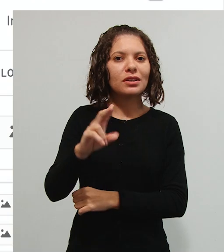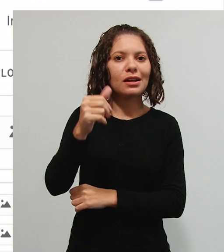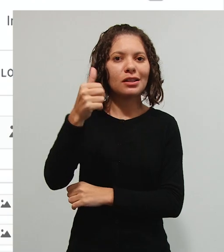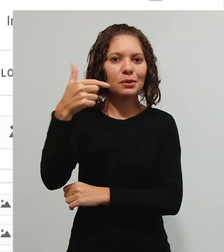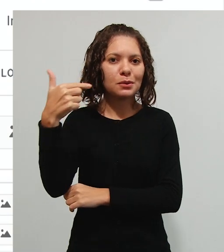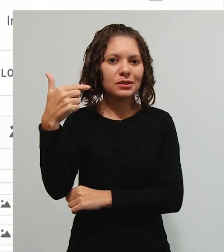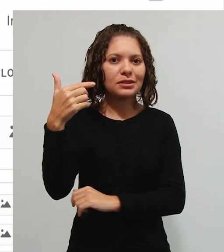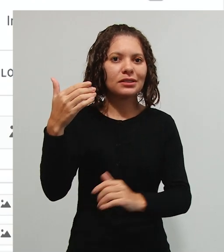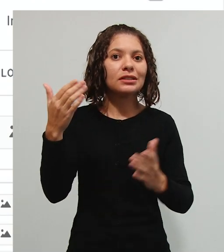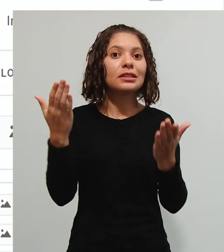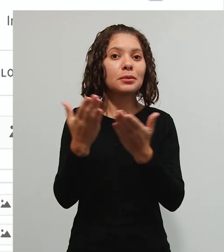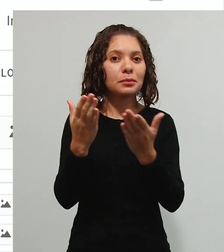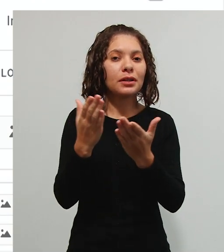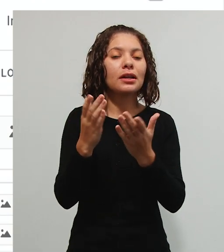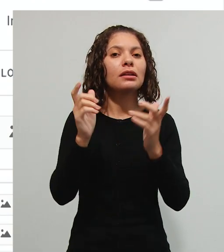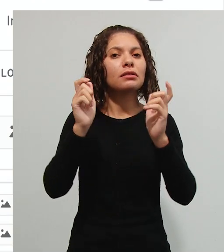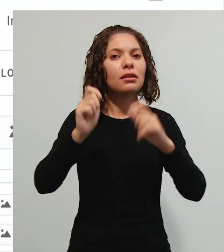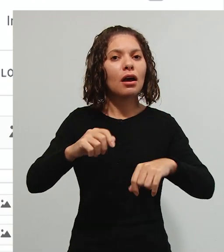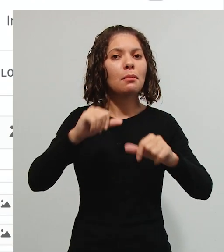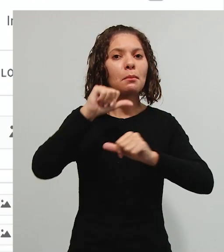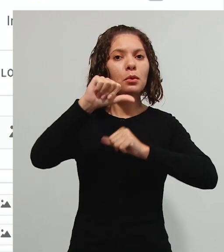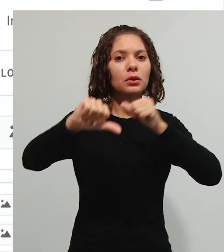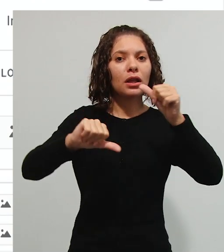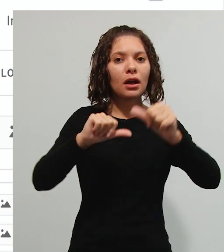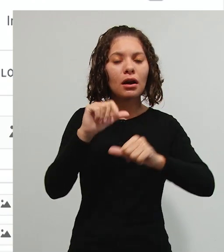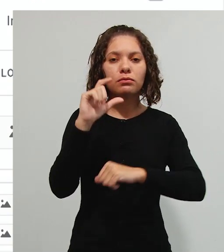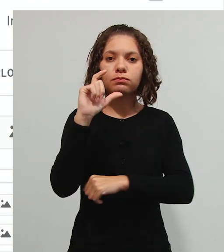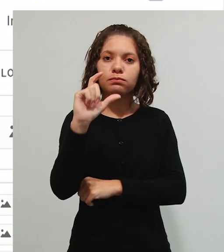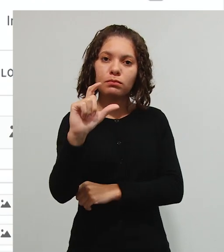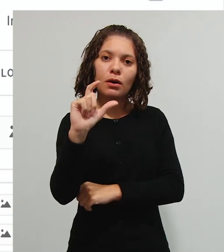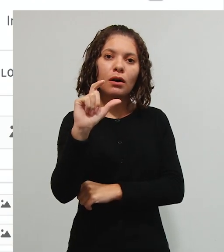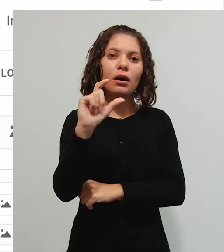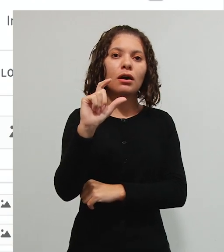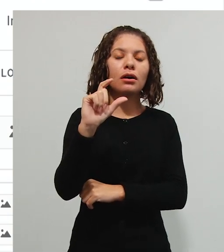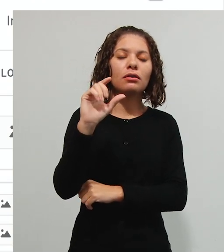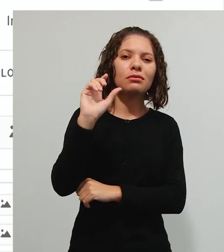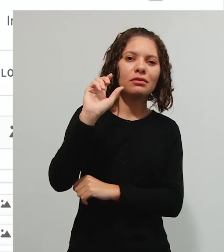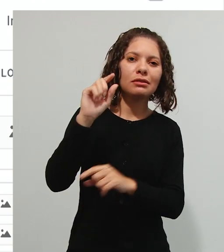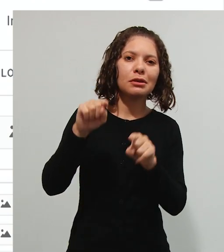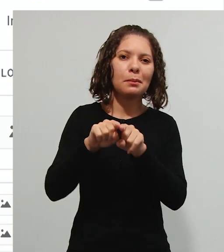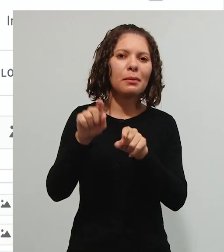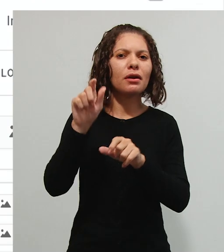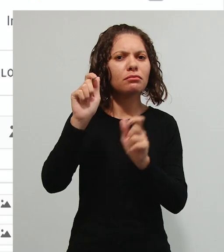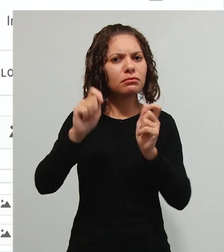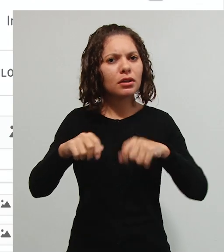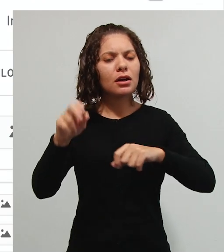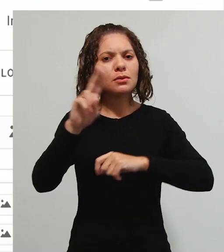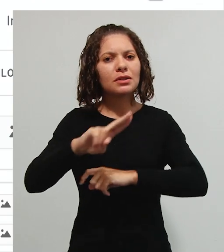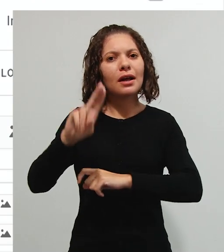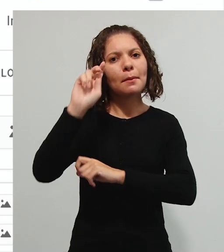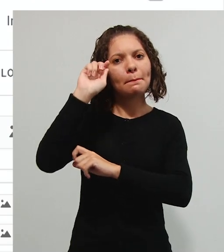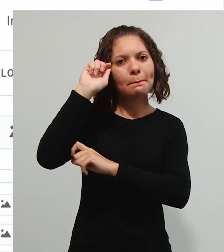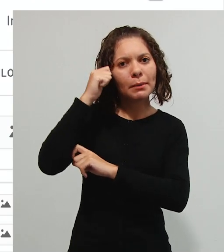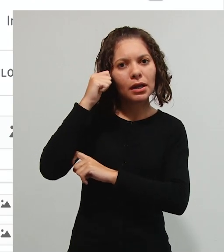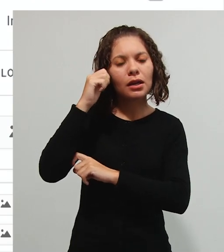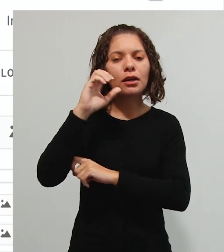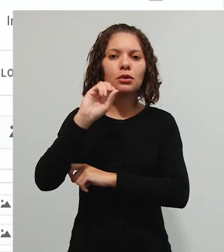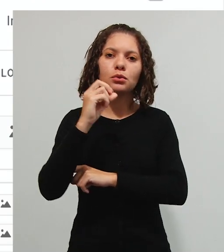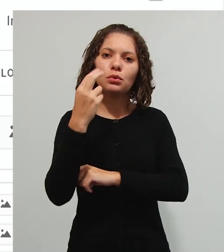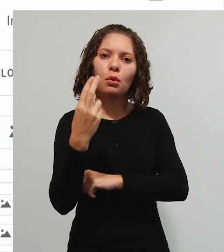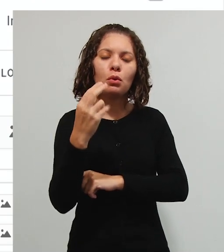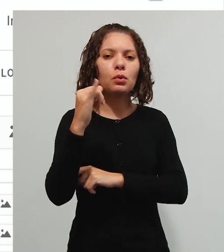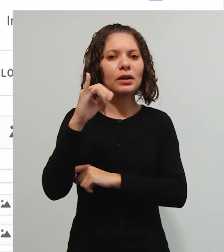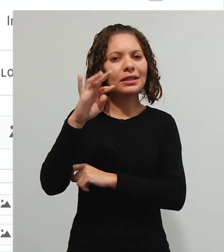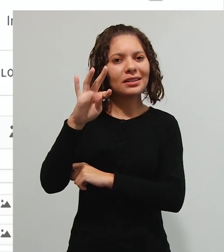tamanho da fonte, se você vai negritar, se você vai deixar em itálico, se você vai duplicar, ou nos 3 pontinhos, que são